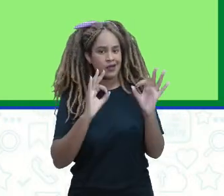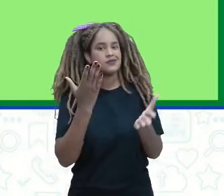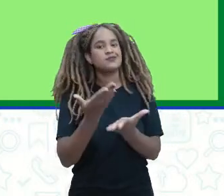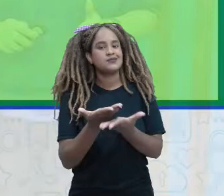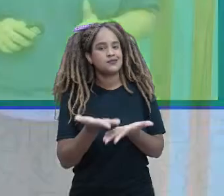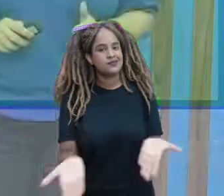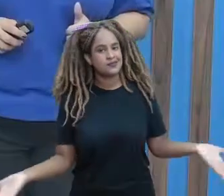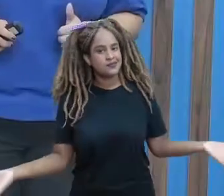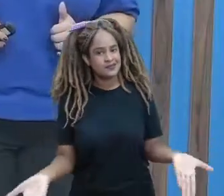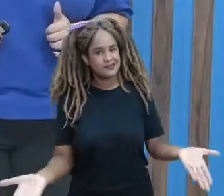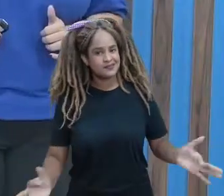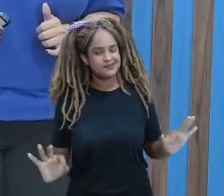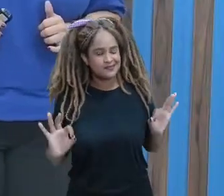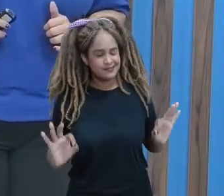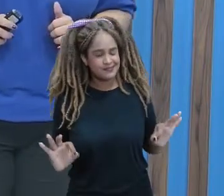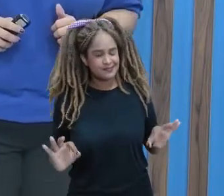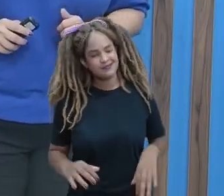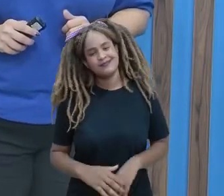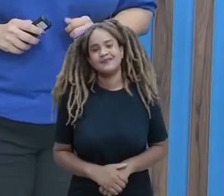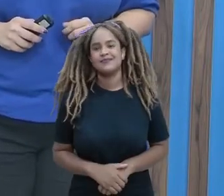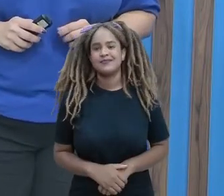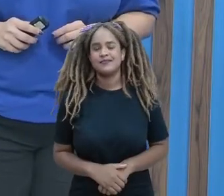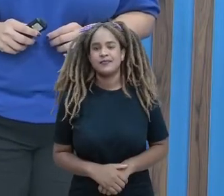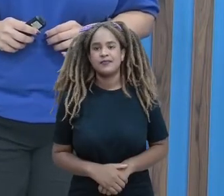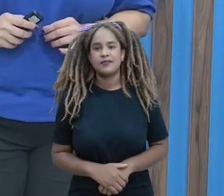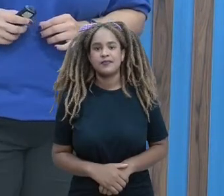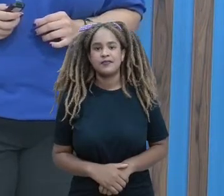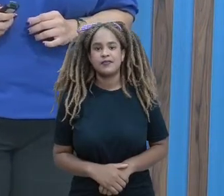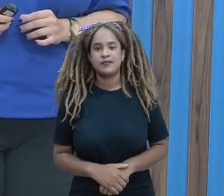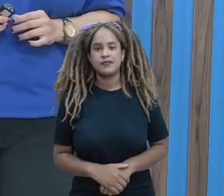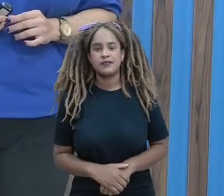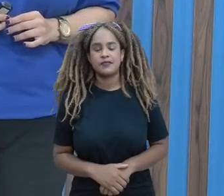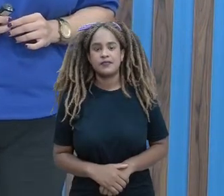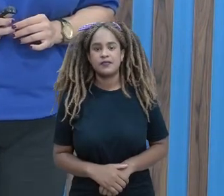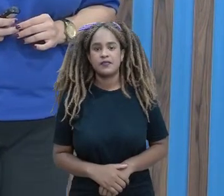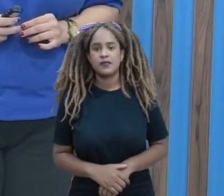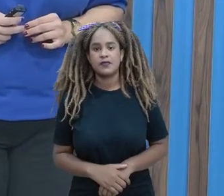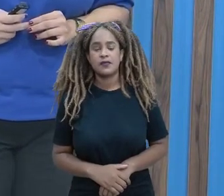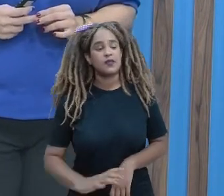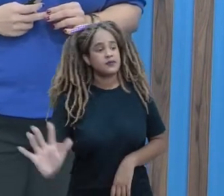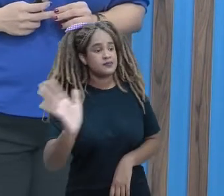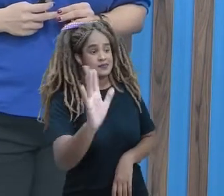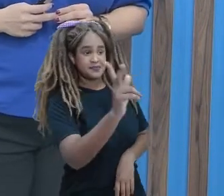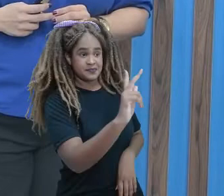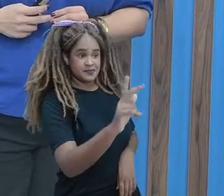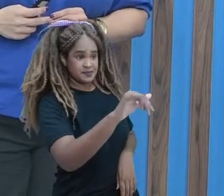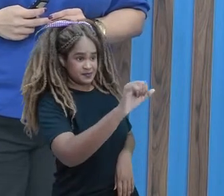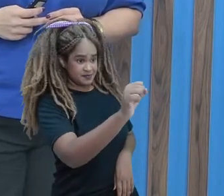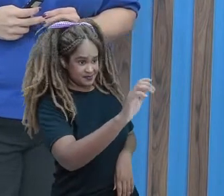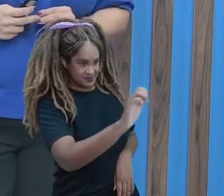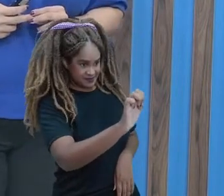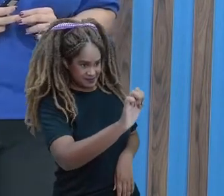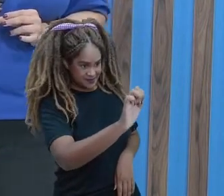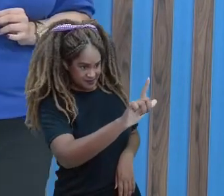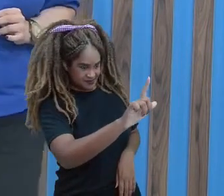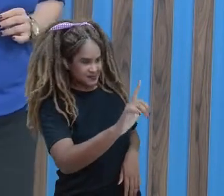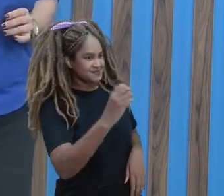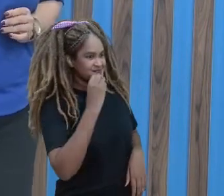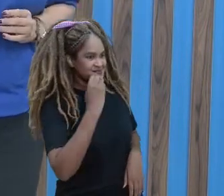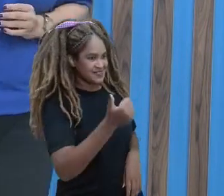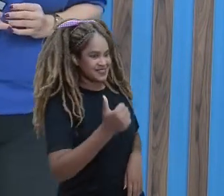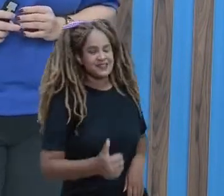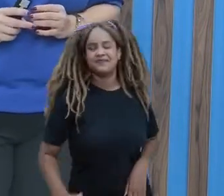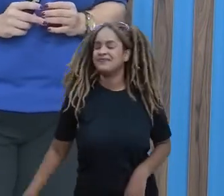de hoje, tá certo? Então, vamos lá. Professora Isabel, tudo bem, professora?